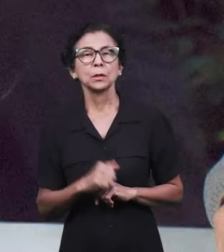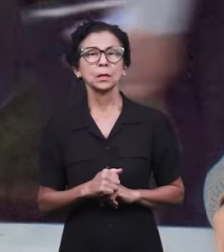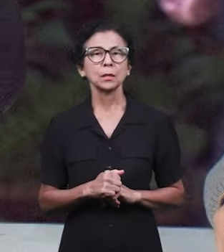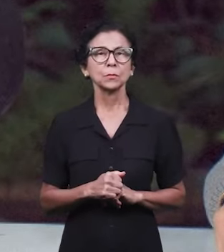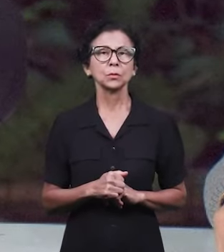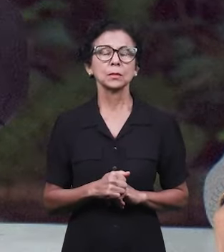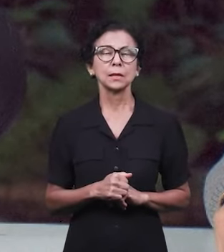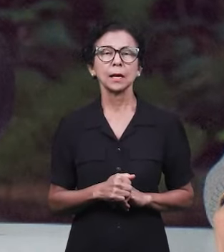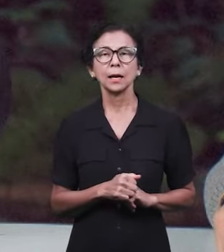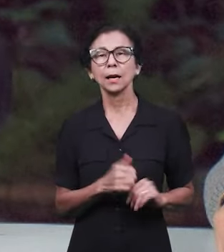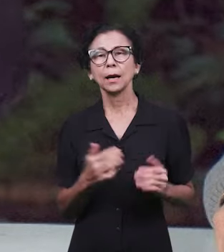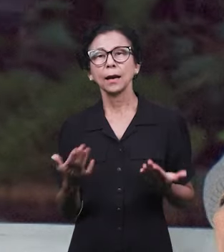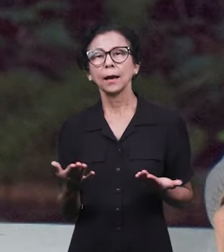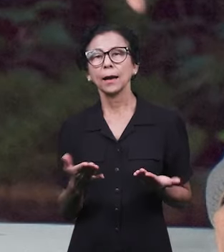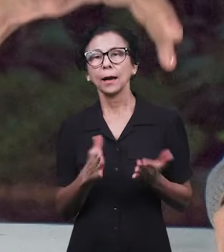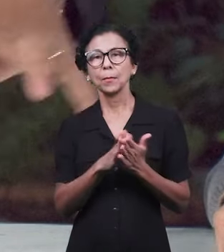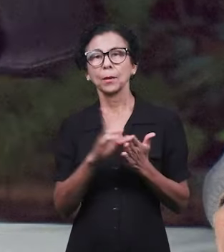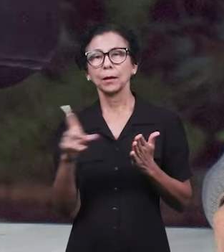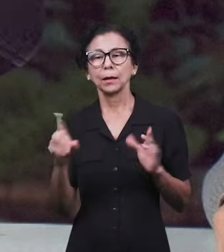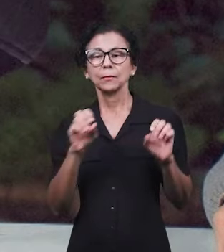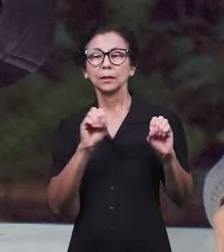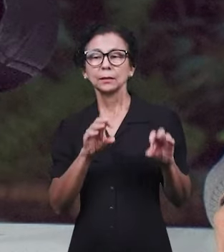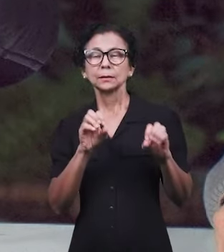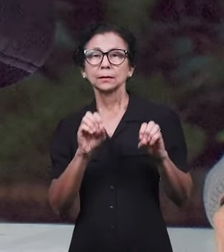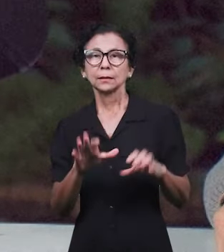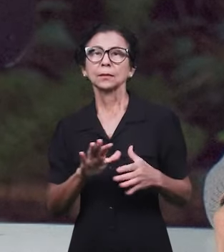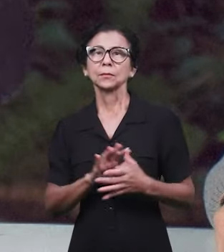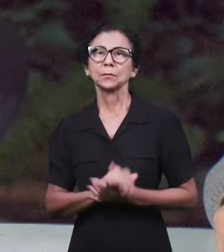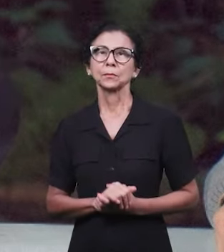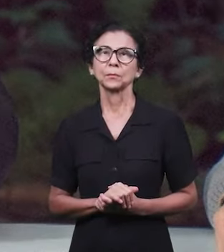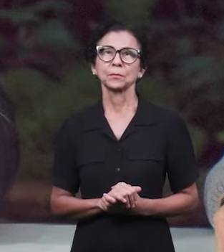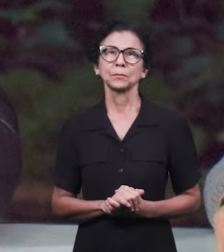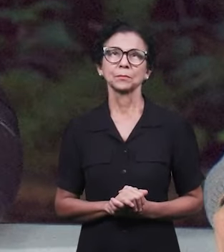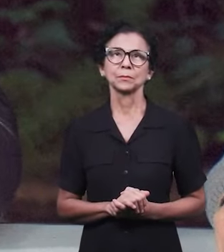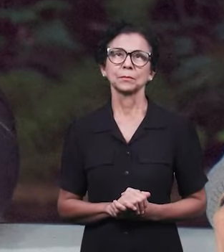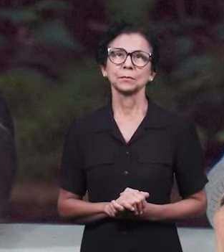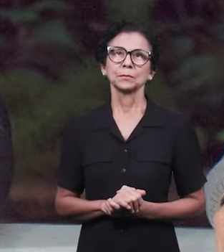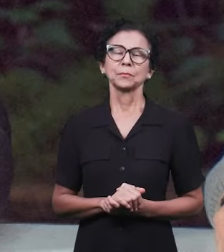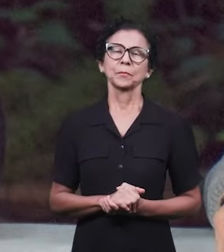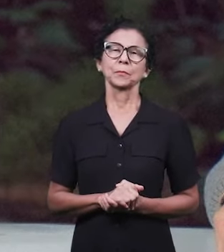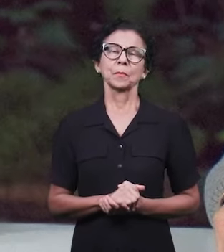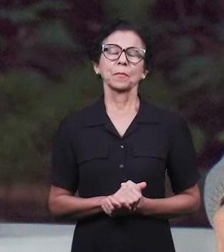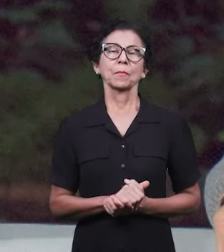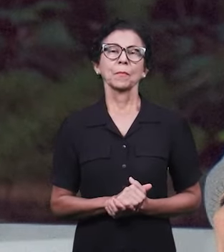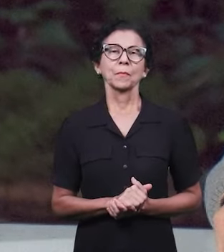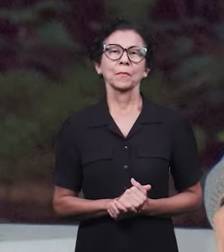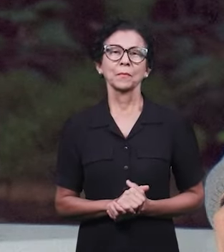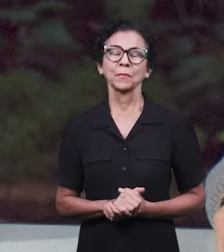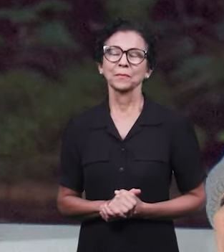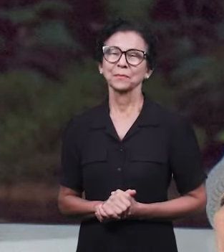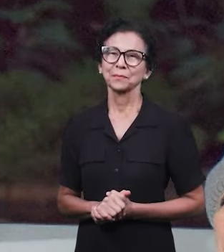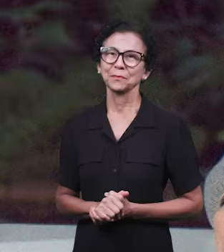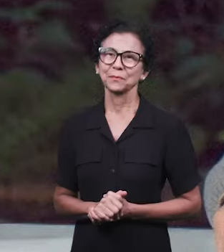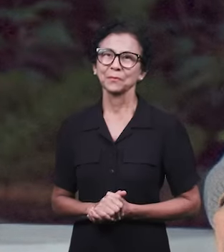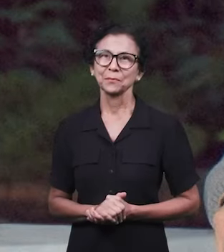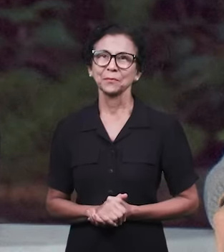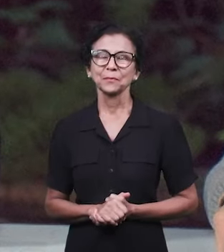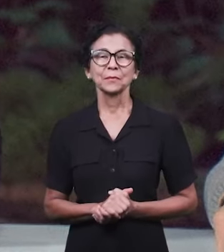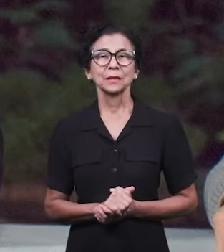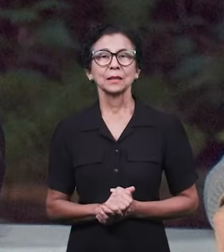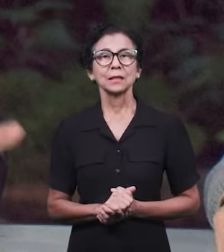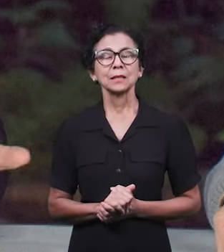for melhor para essa criança naquele convívio. Nós temos no próximo slide vários exemplos.